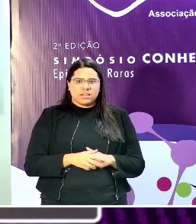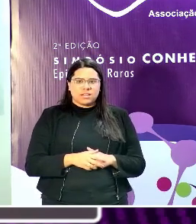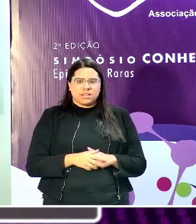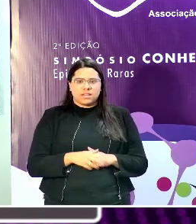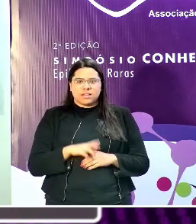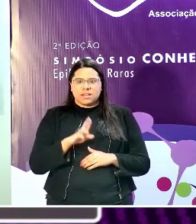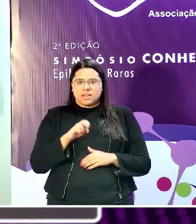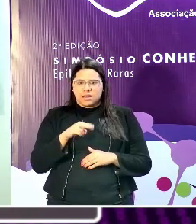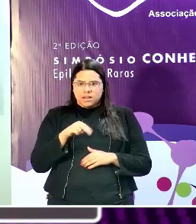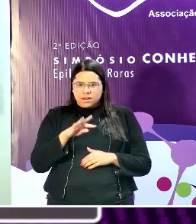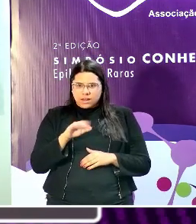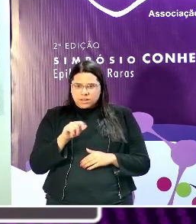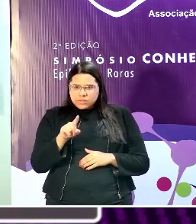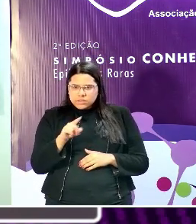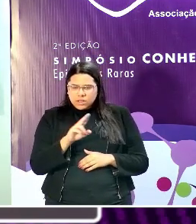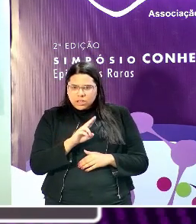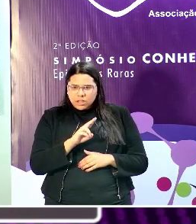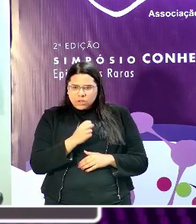Renata, você é número 2?